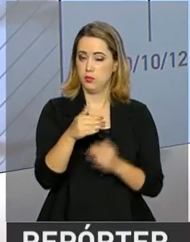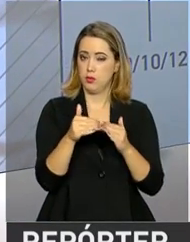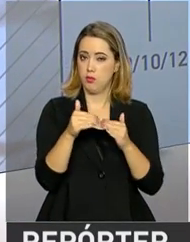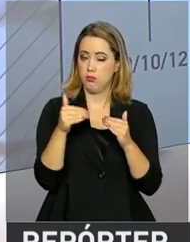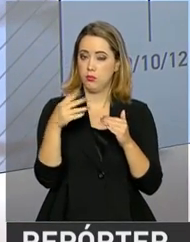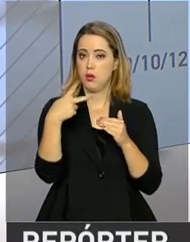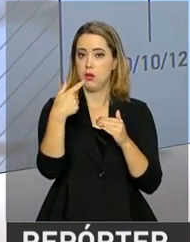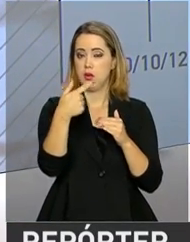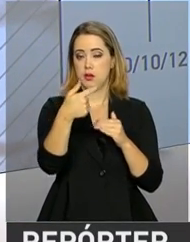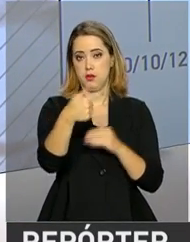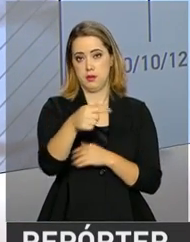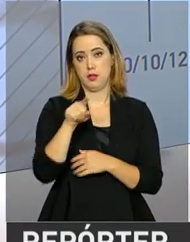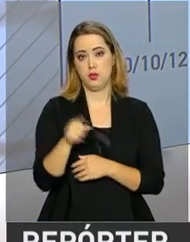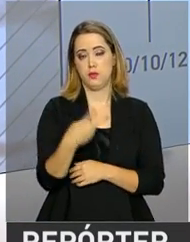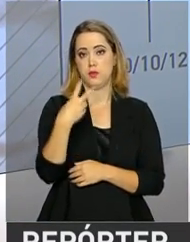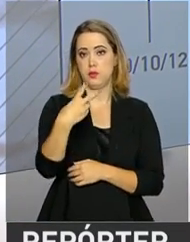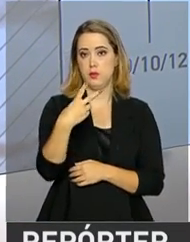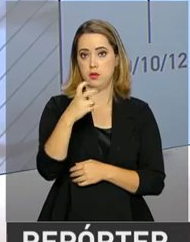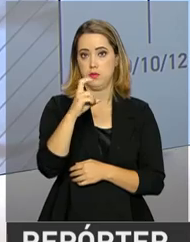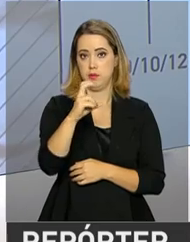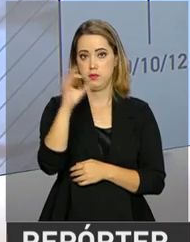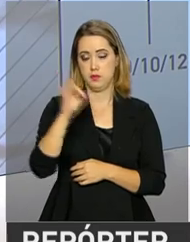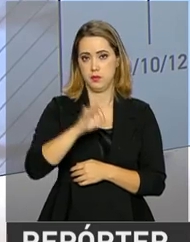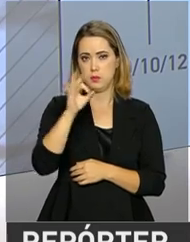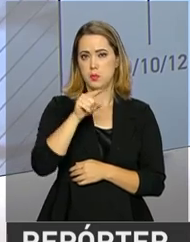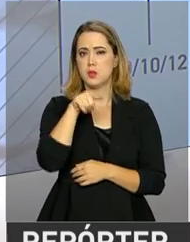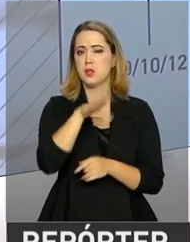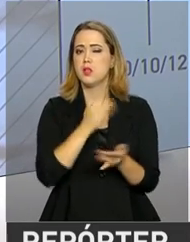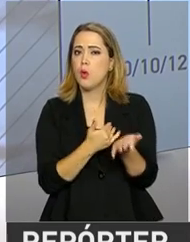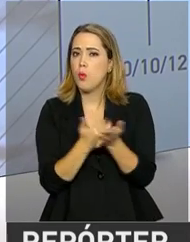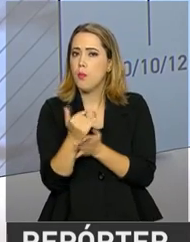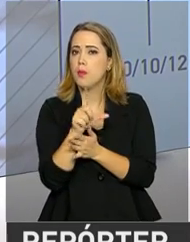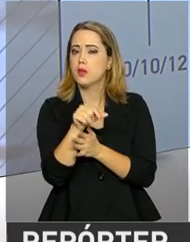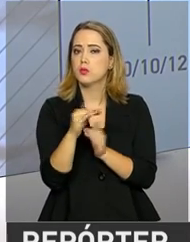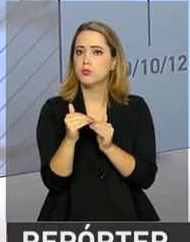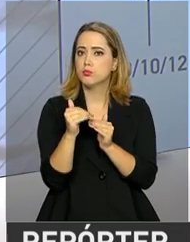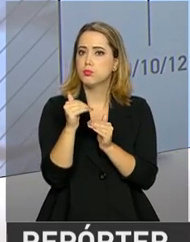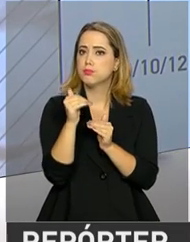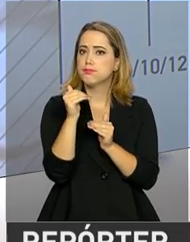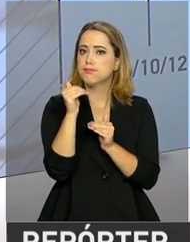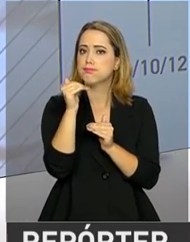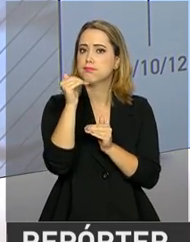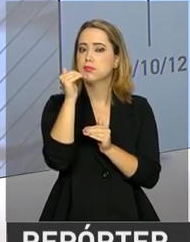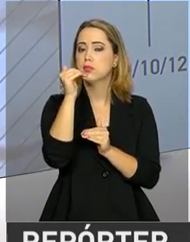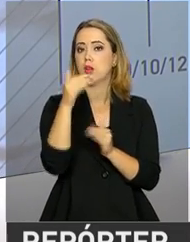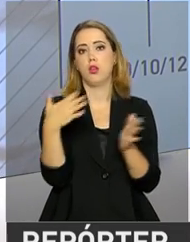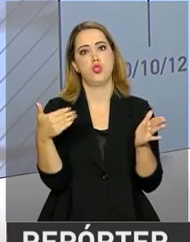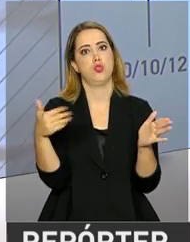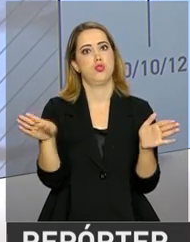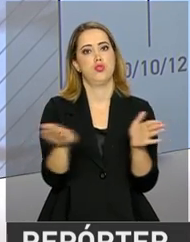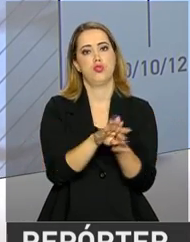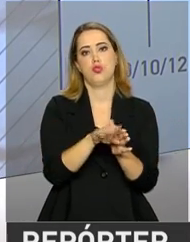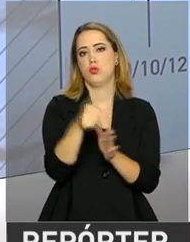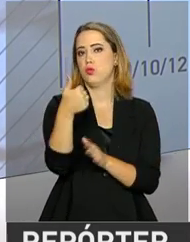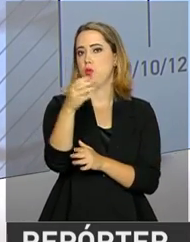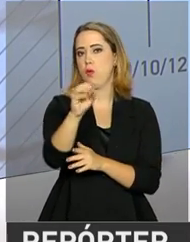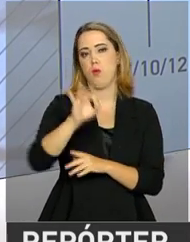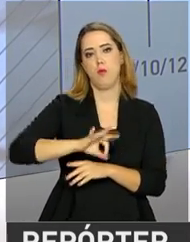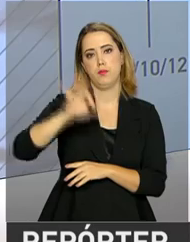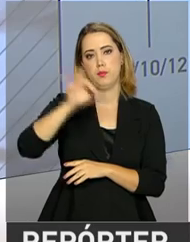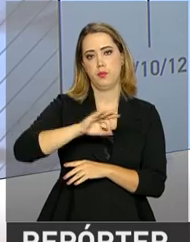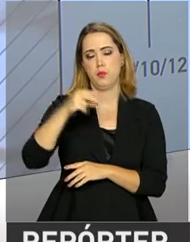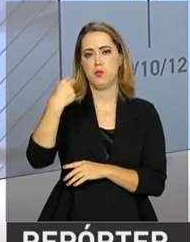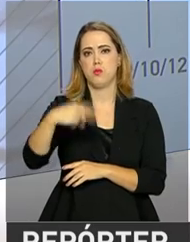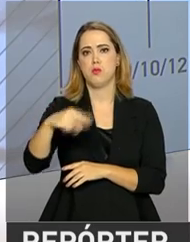em 7,25 nessa época começou uma trajetória de aumento chegou a 10% em